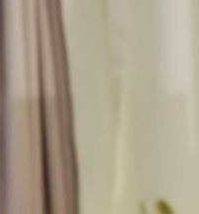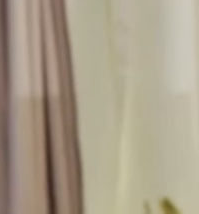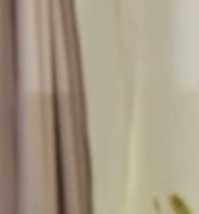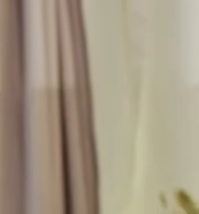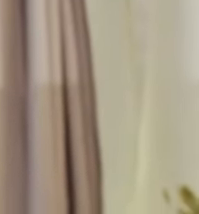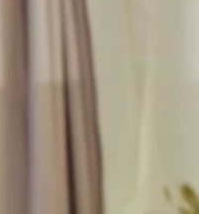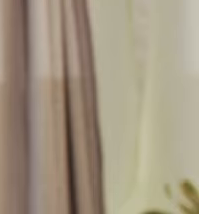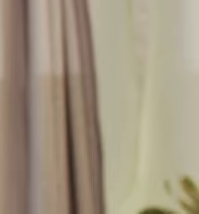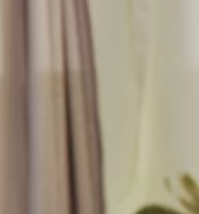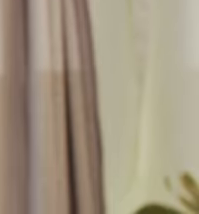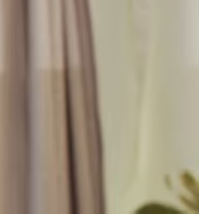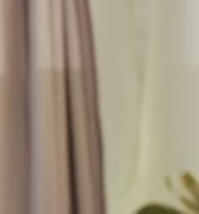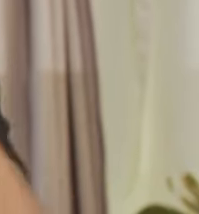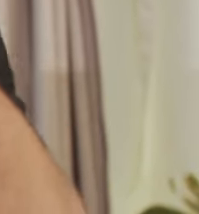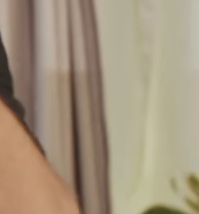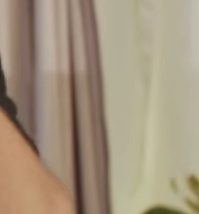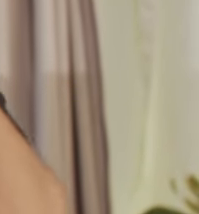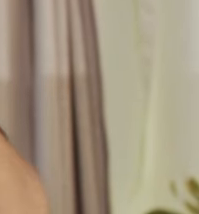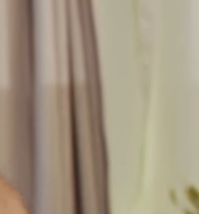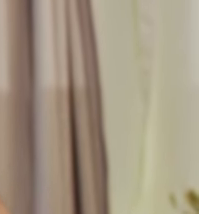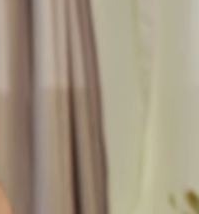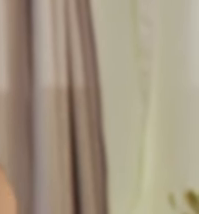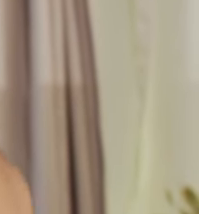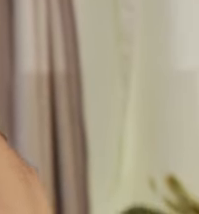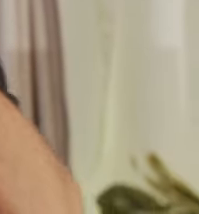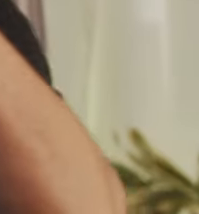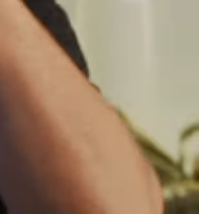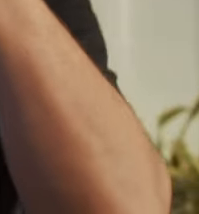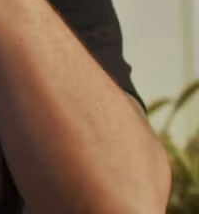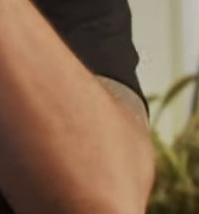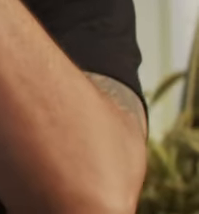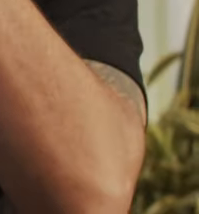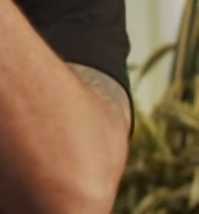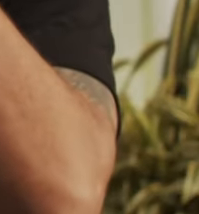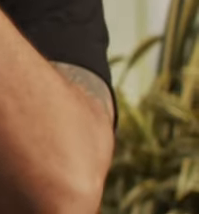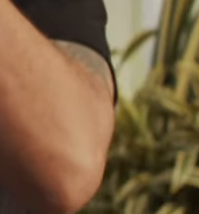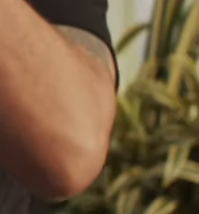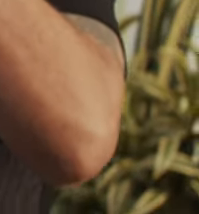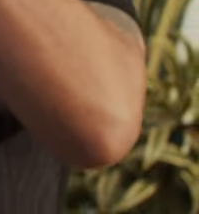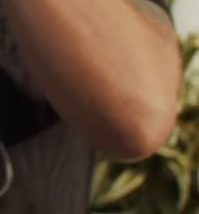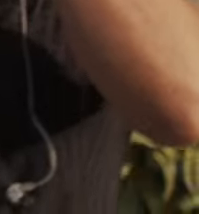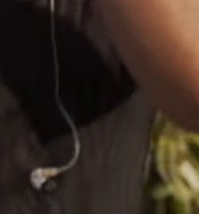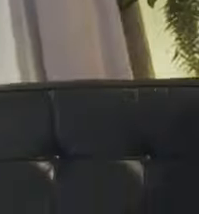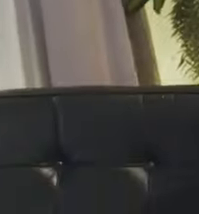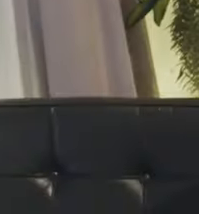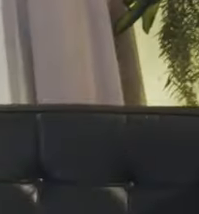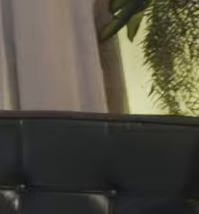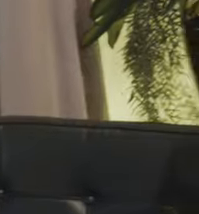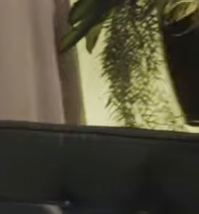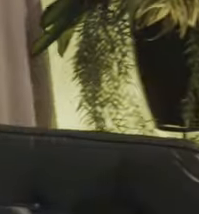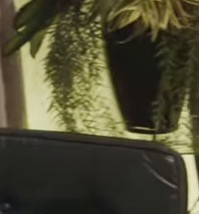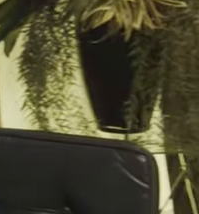Pois quem dorme sonha, quem vive realiza. Eu elevo o nível do